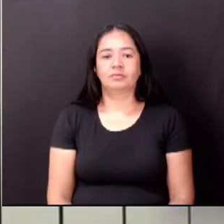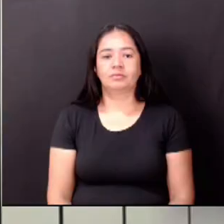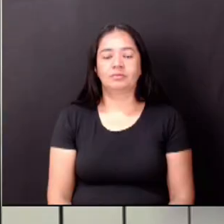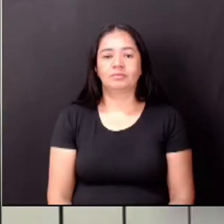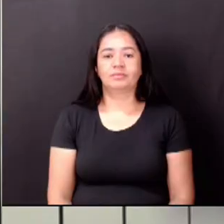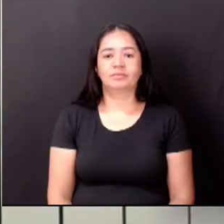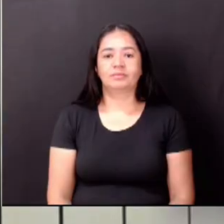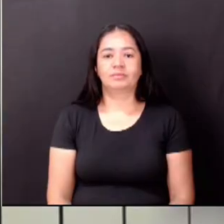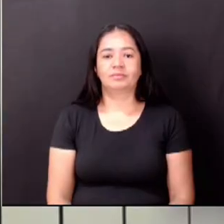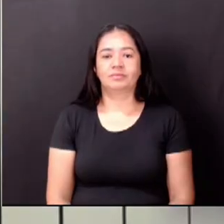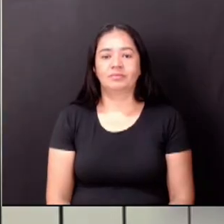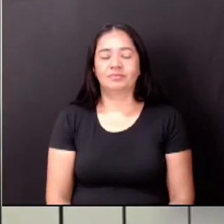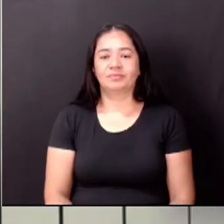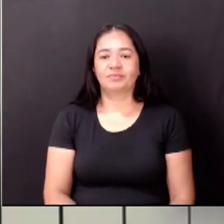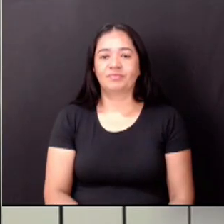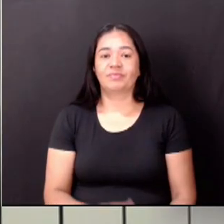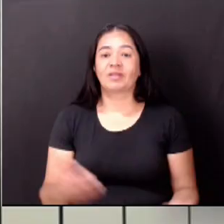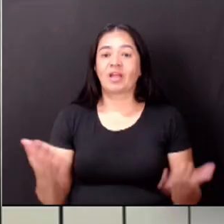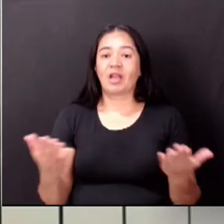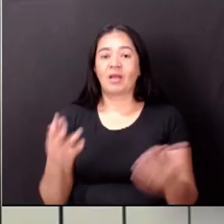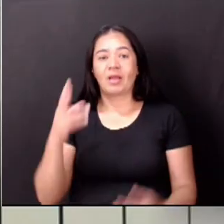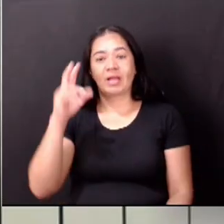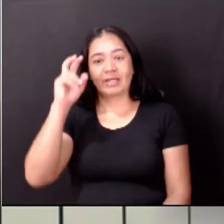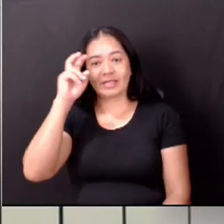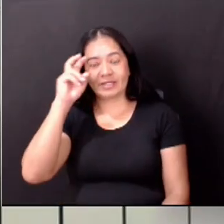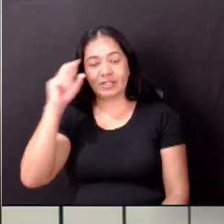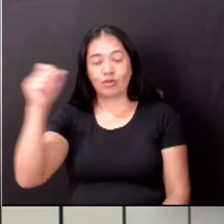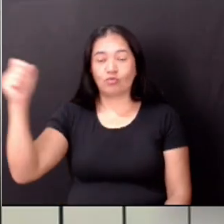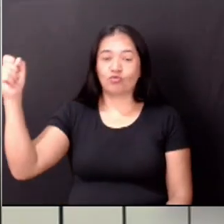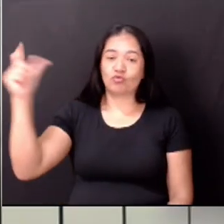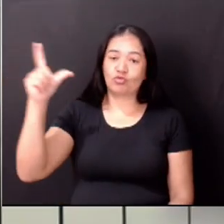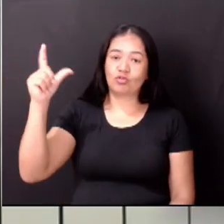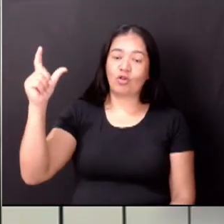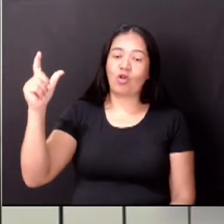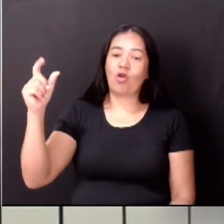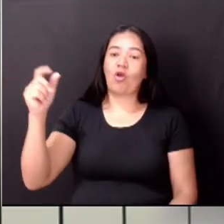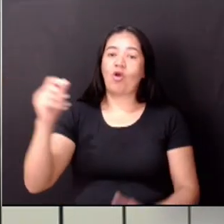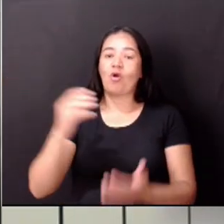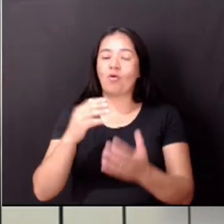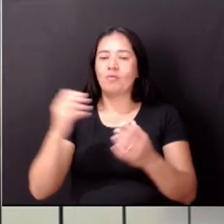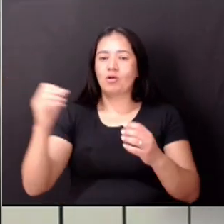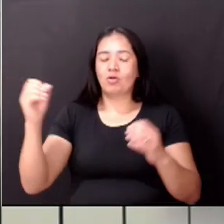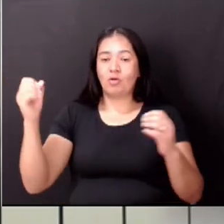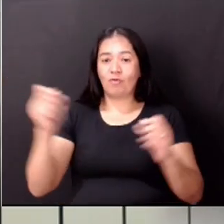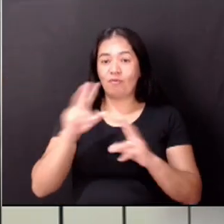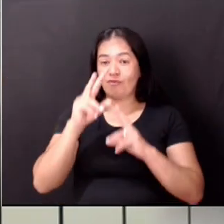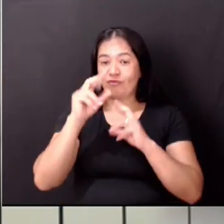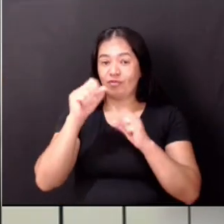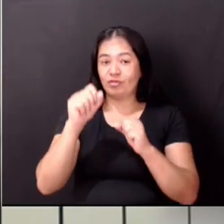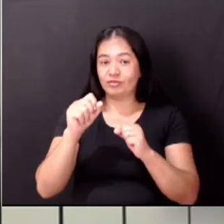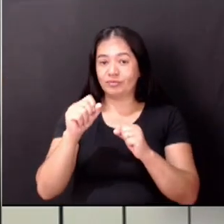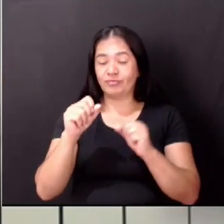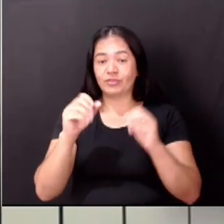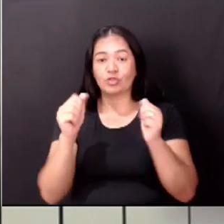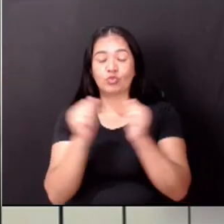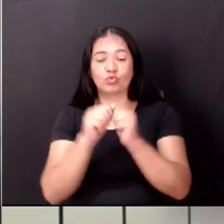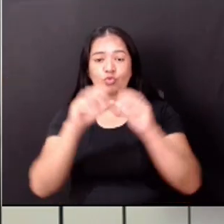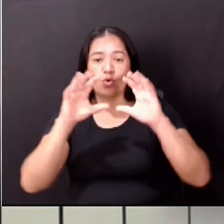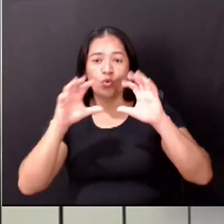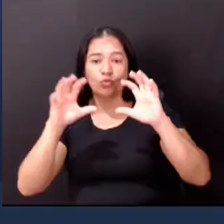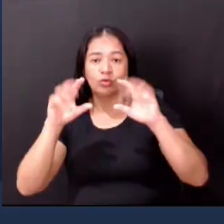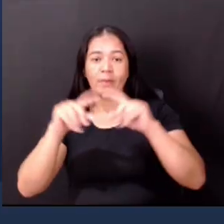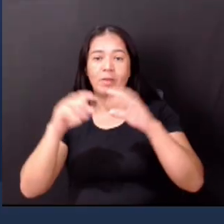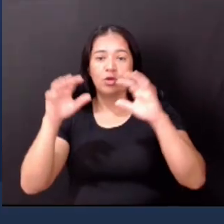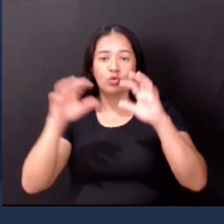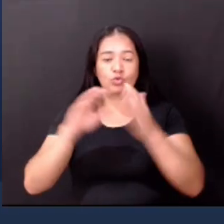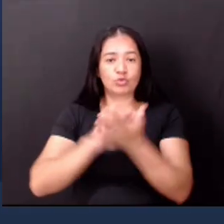Para amanhã, quinta-feira, o sol volta a aparecer com mais intensidade entre nuvens, mas não deve chover. A